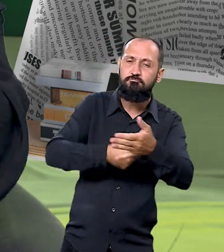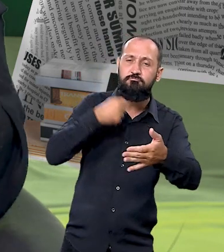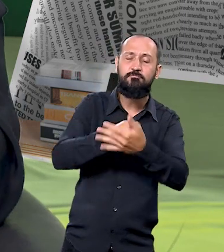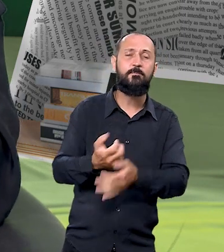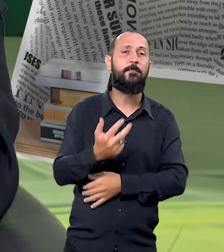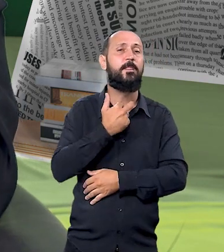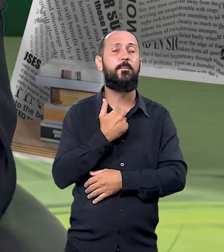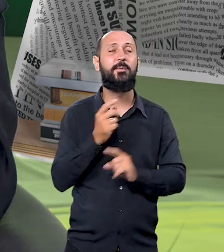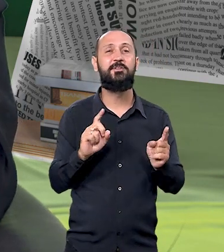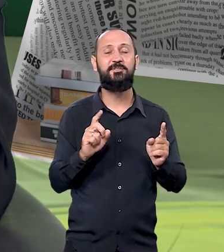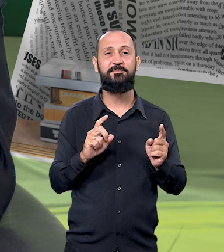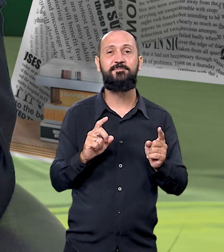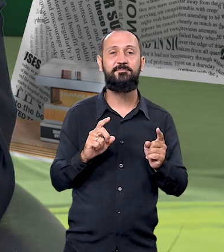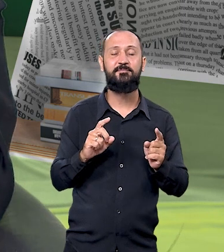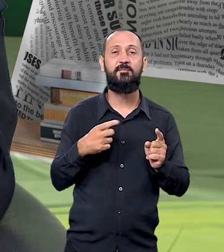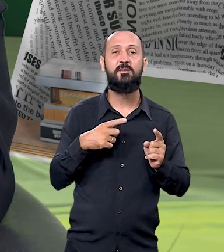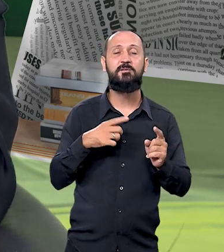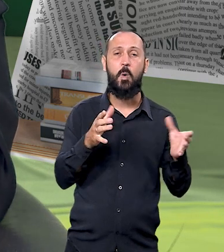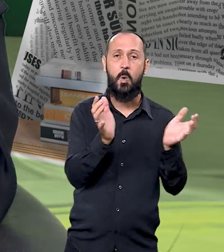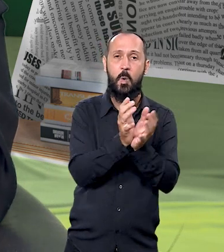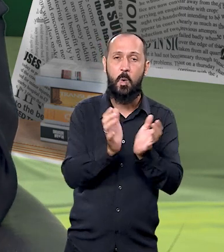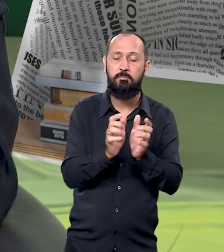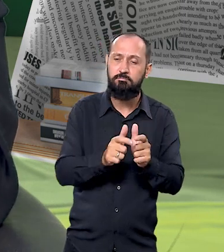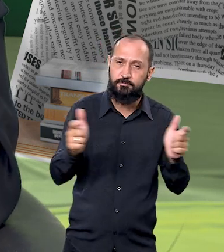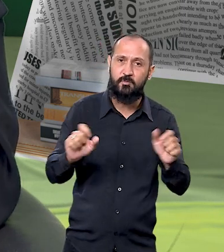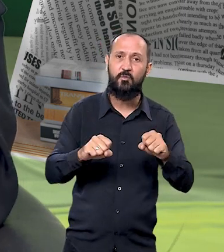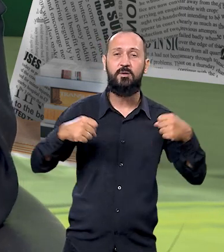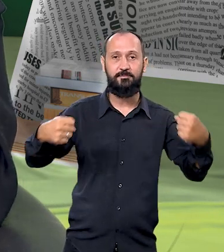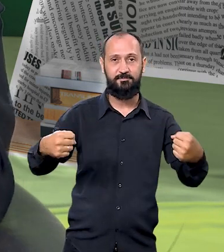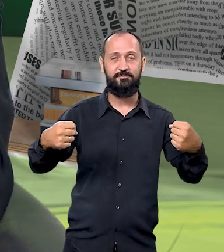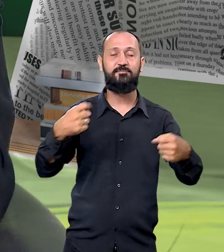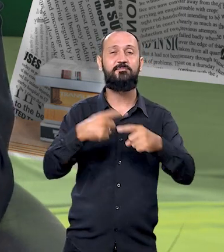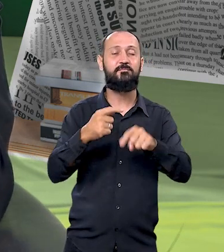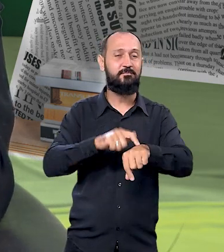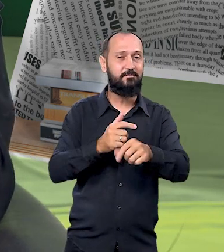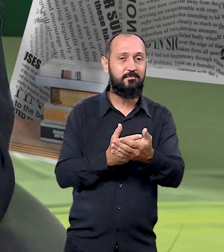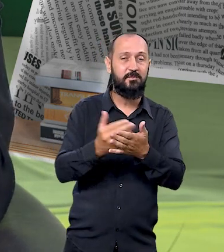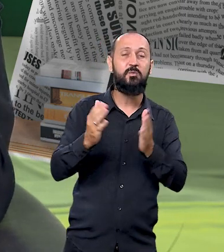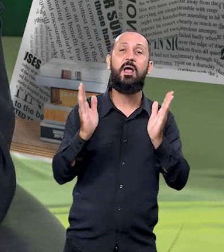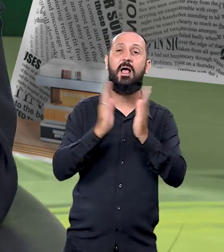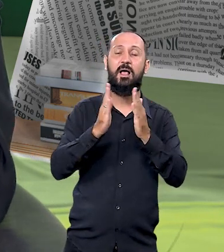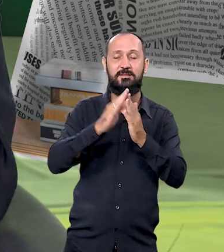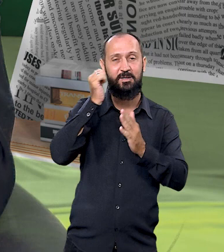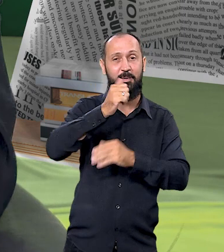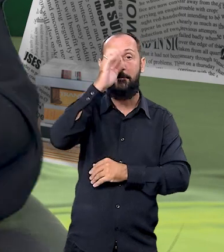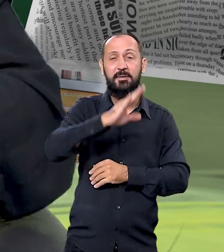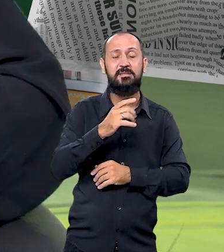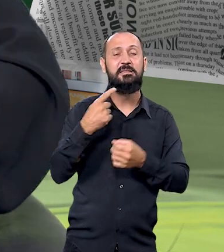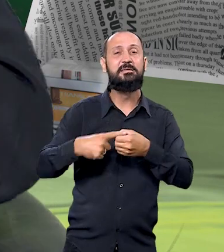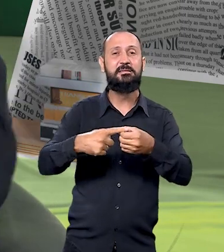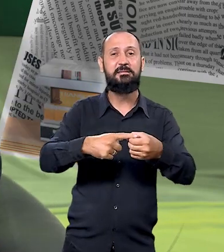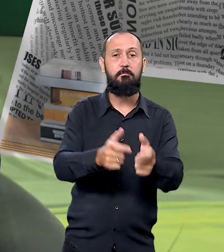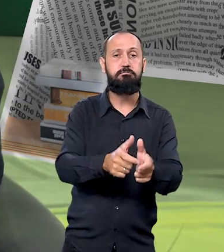ampliadas, fortalecidas, porque a partir do momento que tem uma Casa da Mulher Brasileira numa cidade, a demanda vai aumentar, porque vai ter visibilidade no atendimento. A